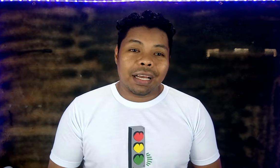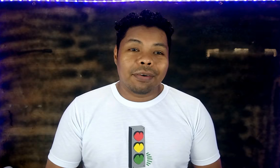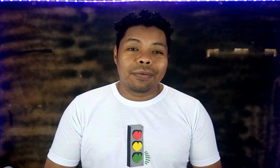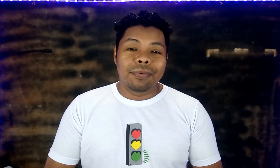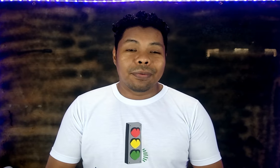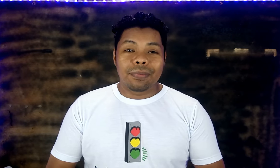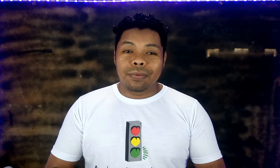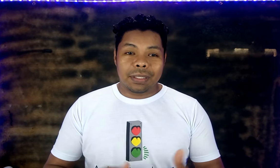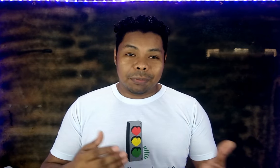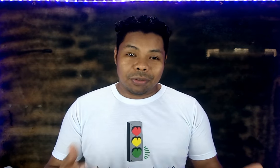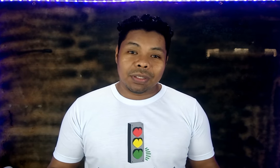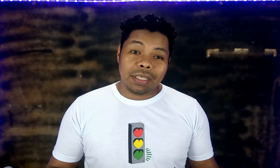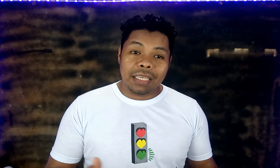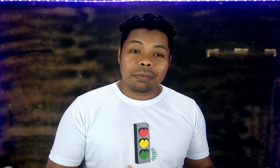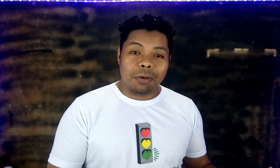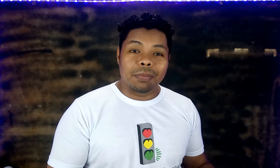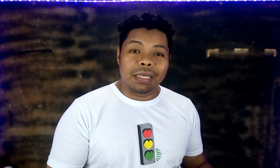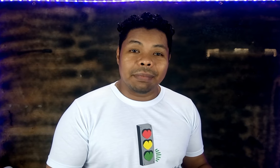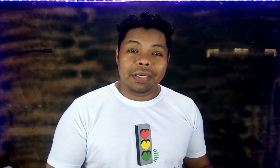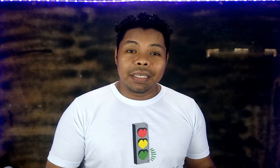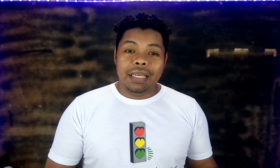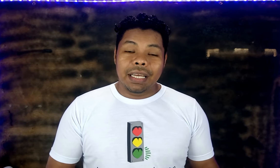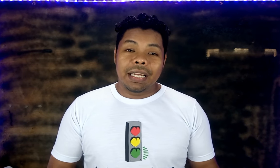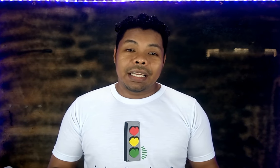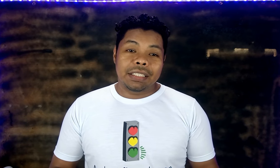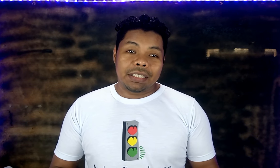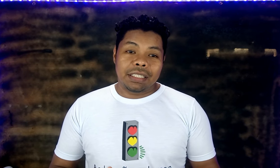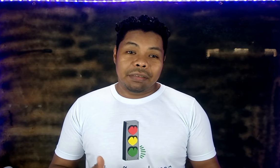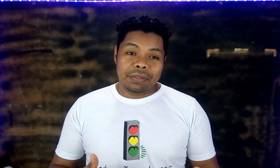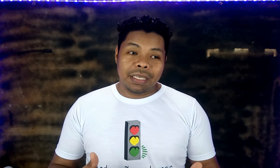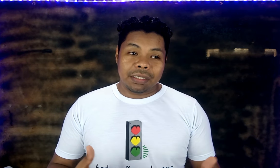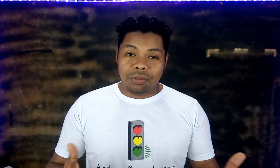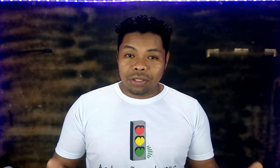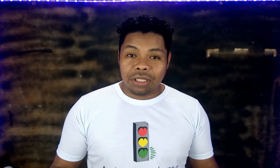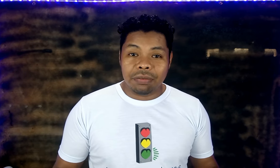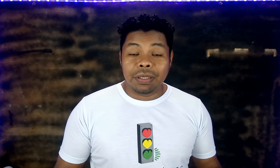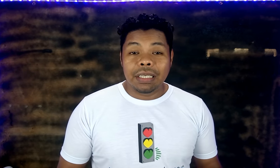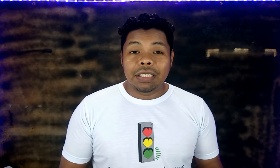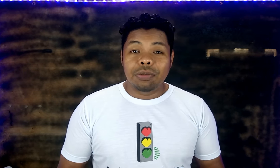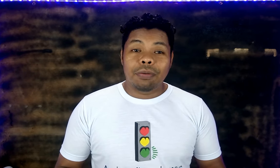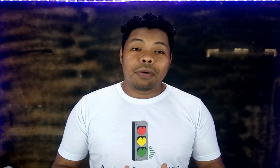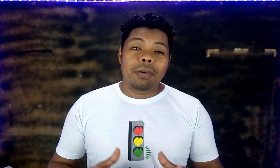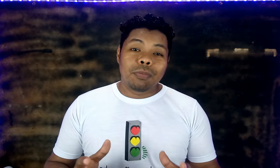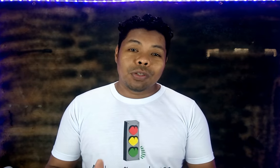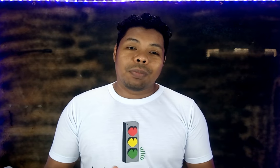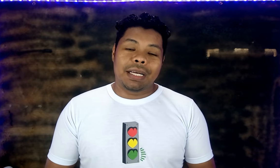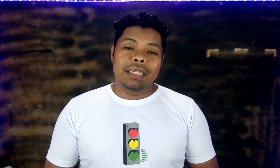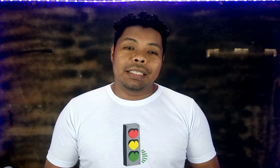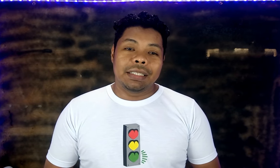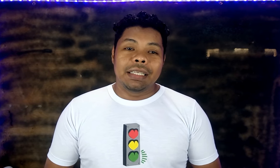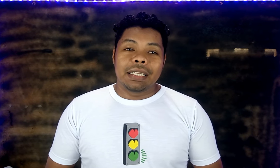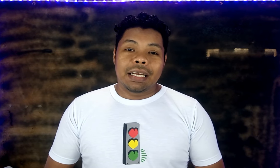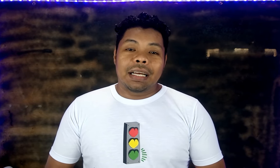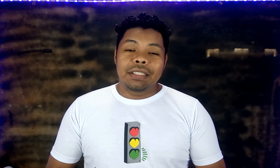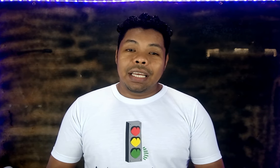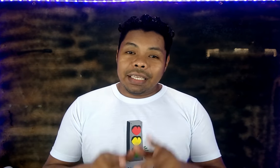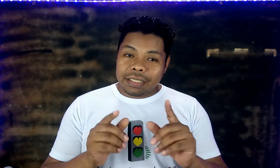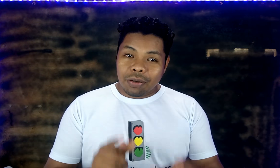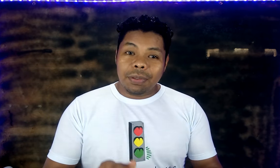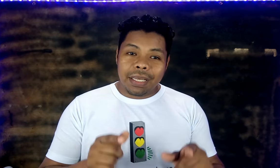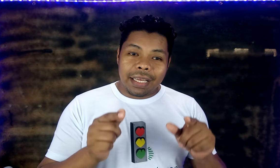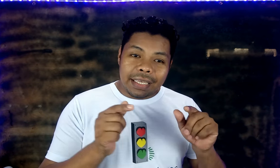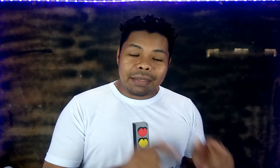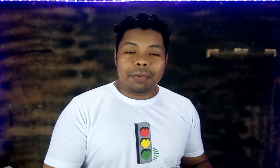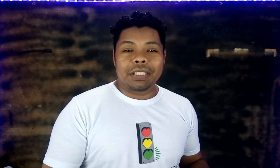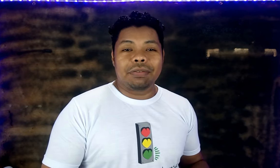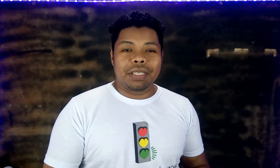comunicar com as pessoas que tem esse problema de deficiência auditiva de uma forma muito bacana, tá? E é aí